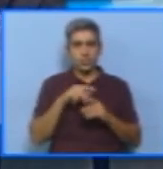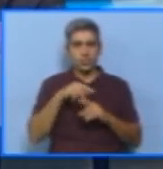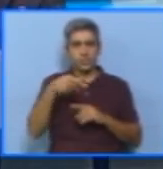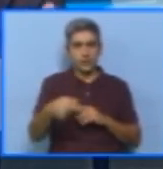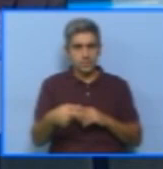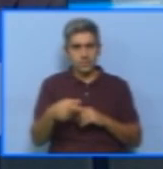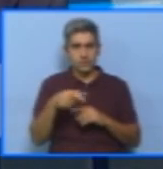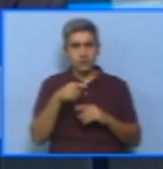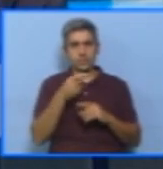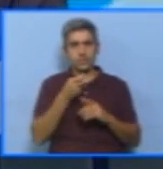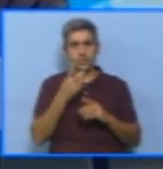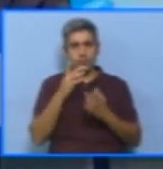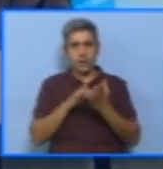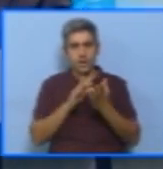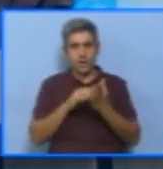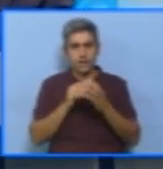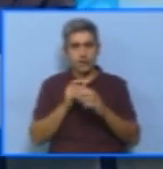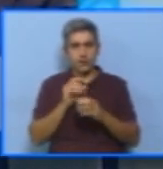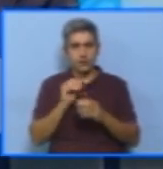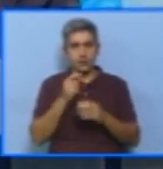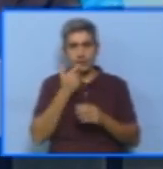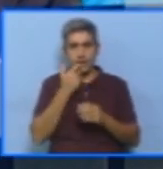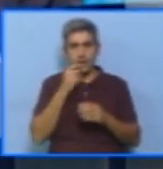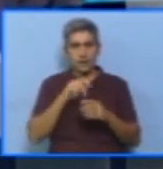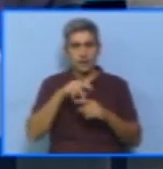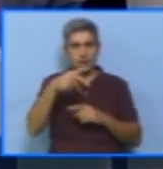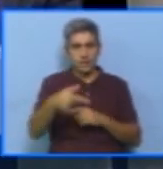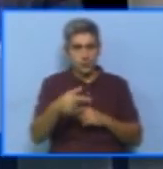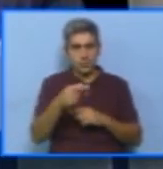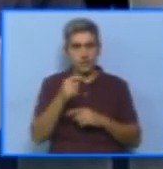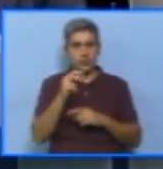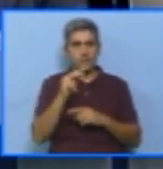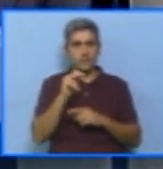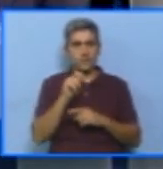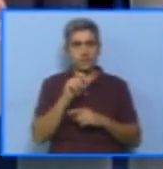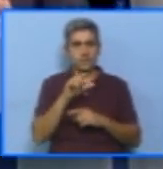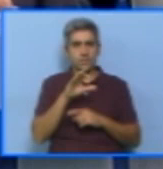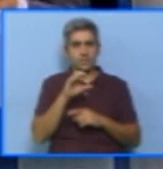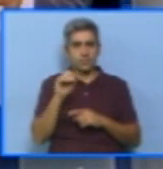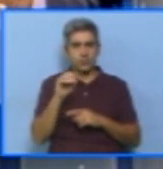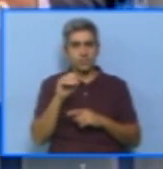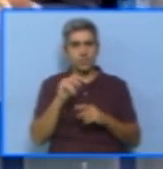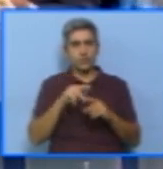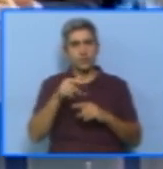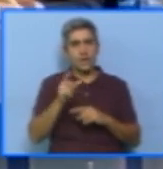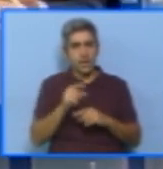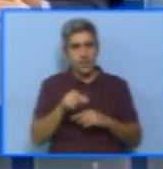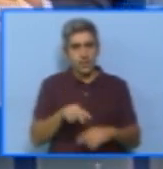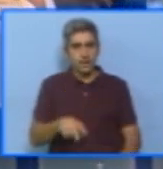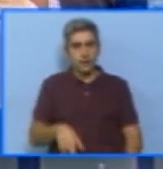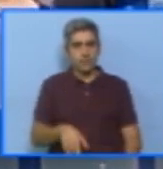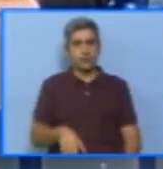tenho num livro que chama As Pedras de Tropeço dos Evangelhos. Que o tropeço é exatamente